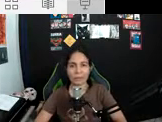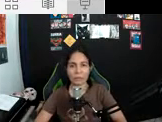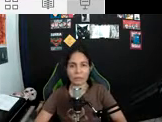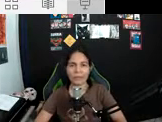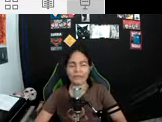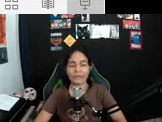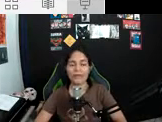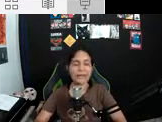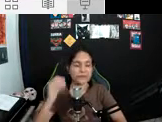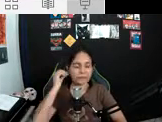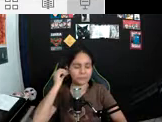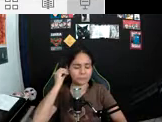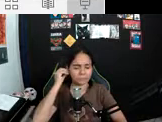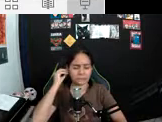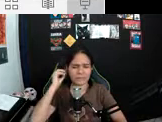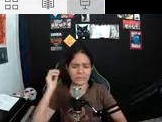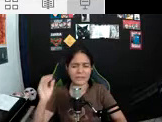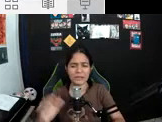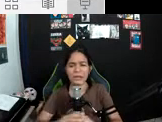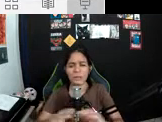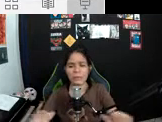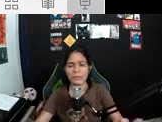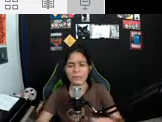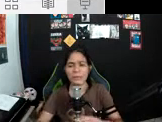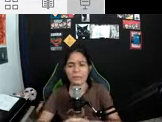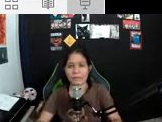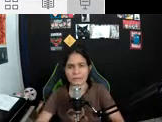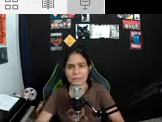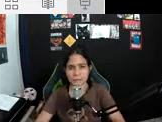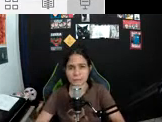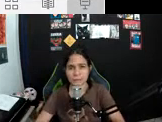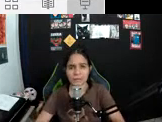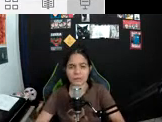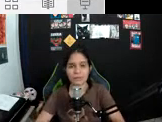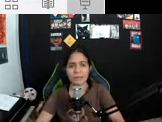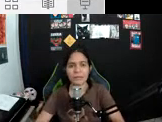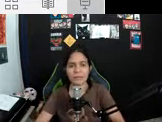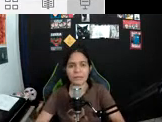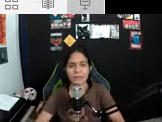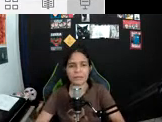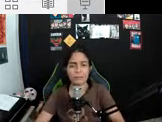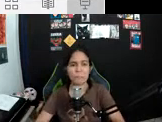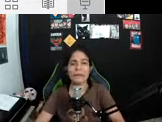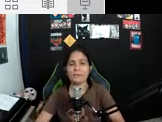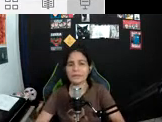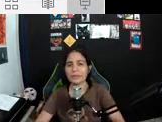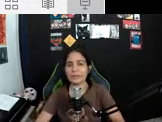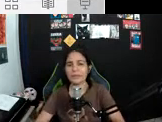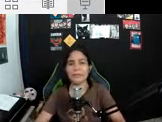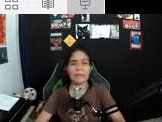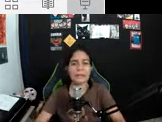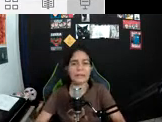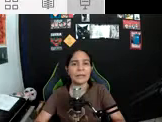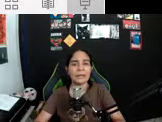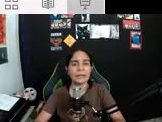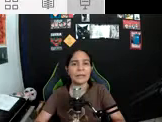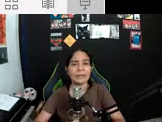né, de grande complexidade, seja lá qual for o nível de atenção que vocês estejam trabalhando,